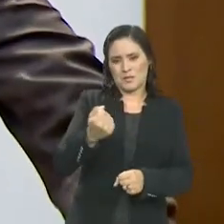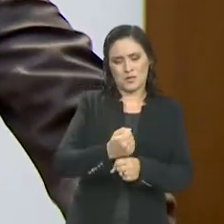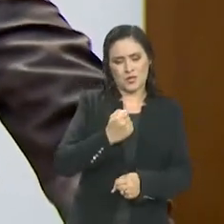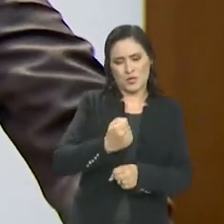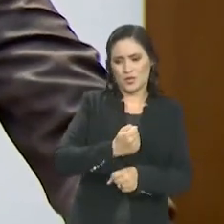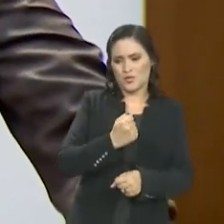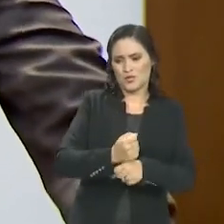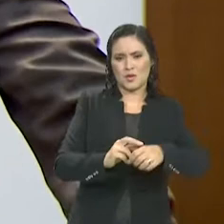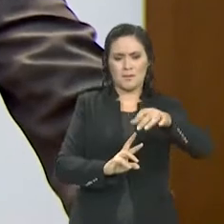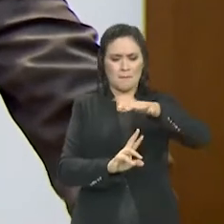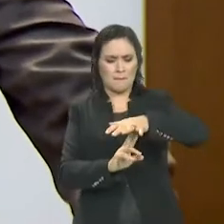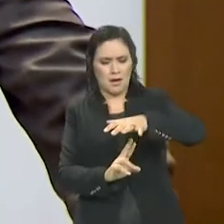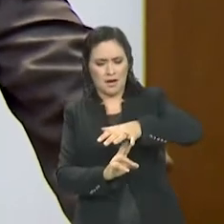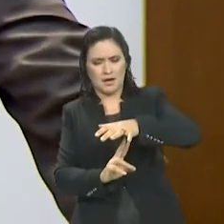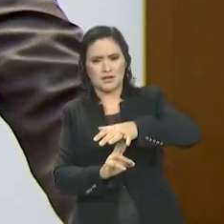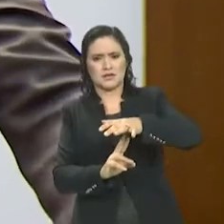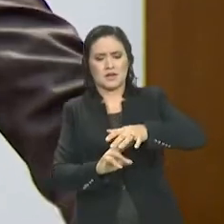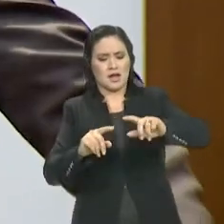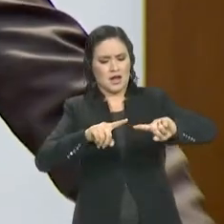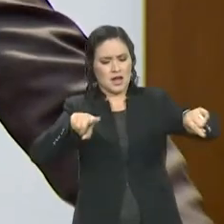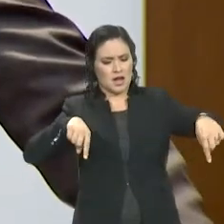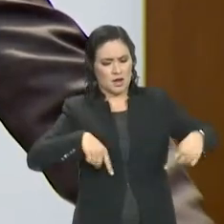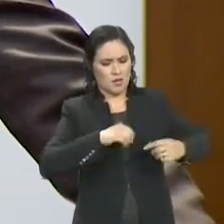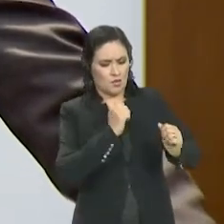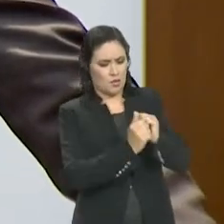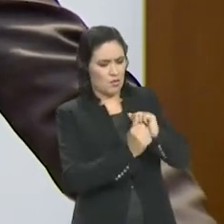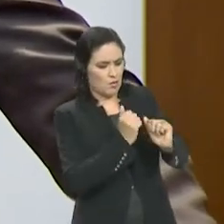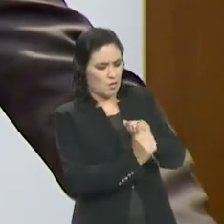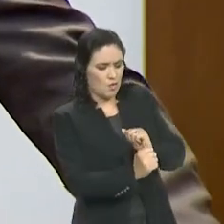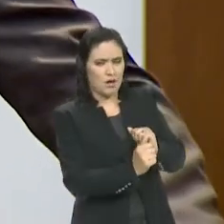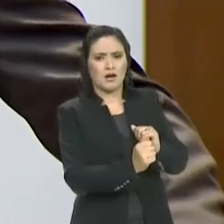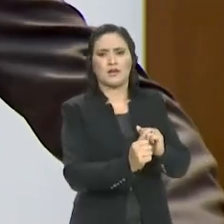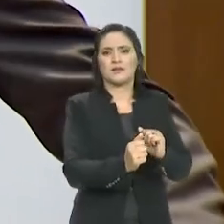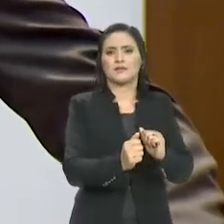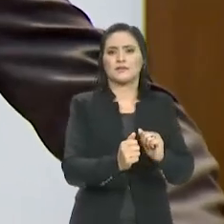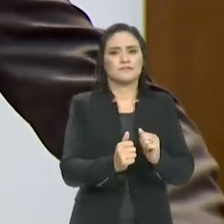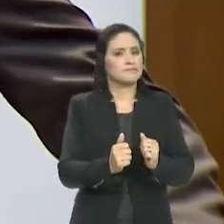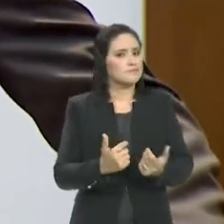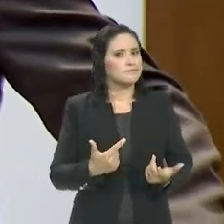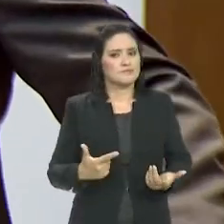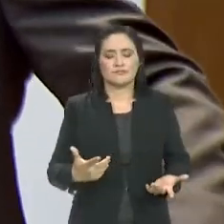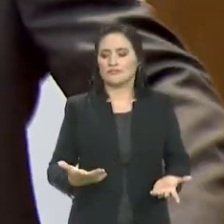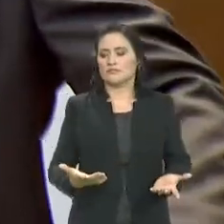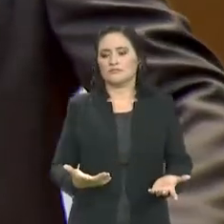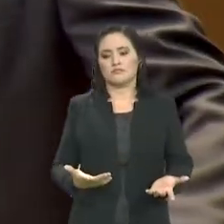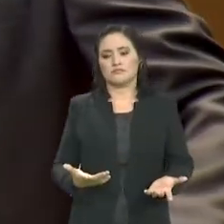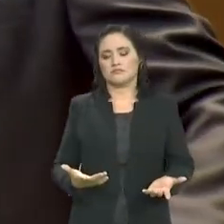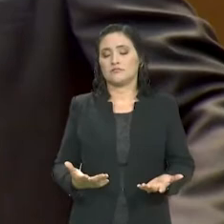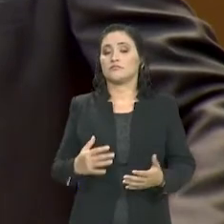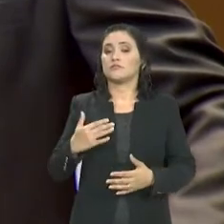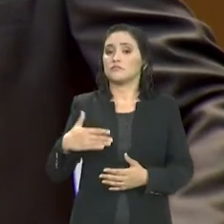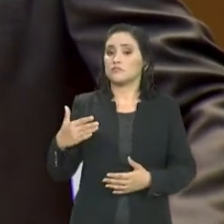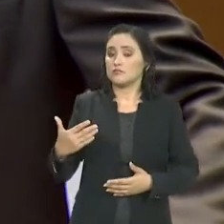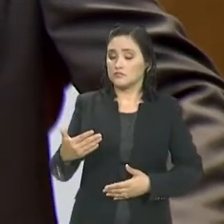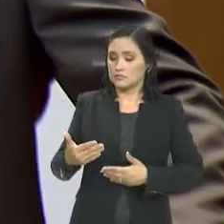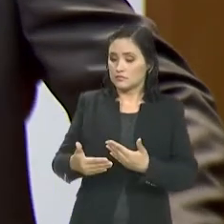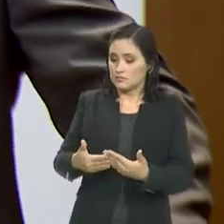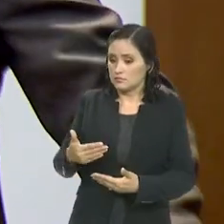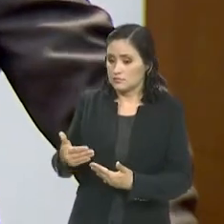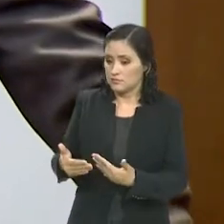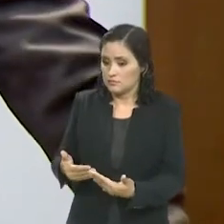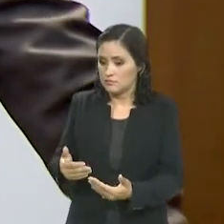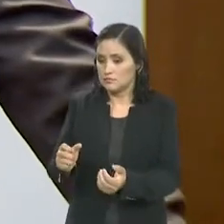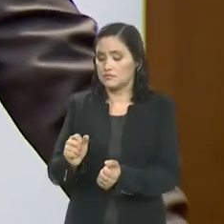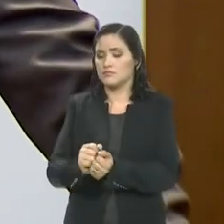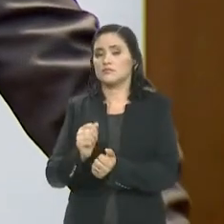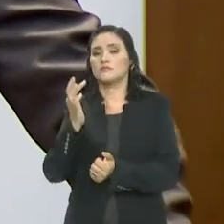uma quadra, um ginásio, um campo de futebol. E quando consegui avançar com Flávio Dino